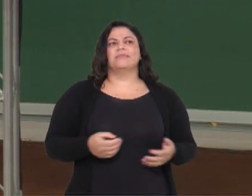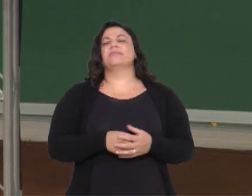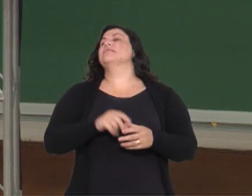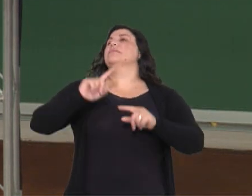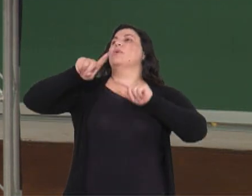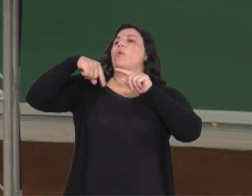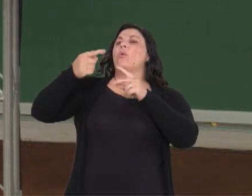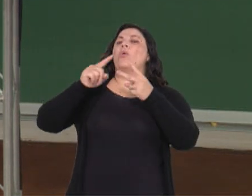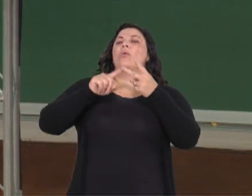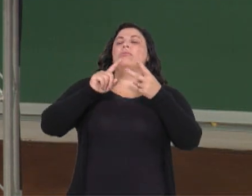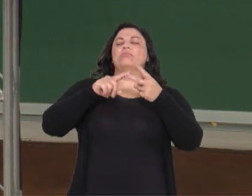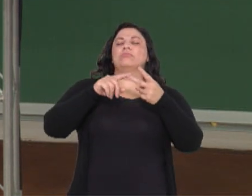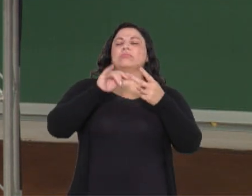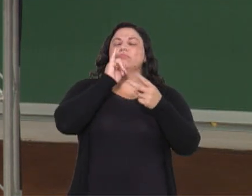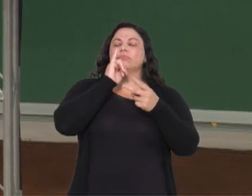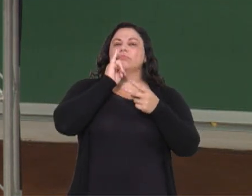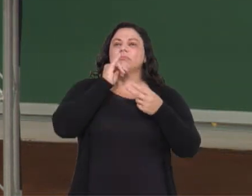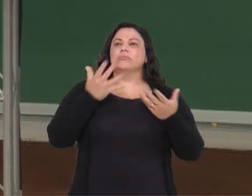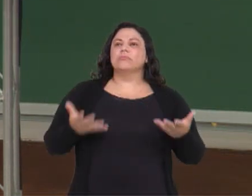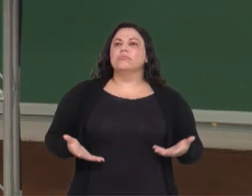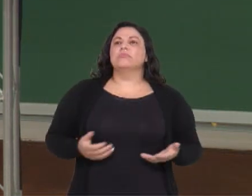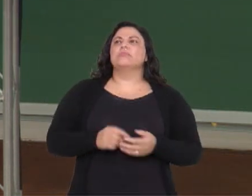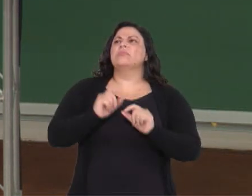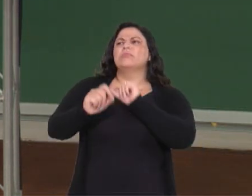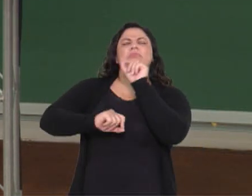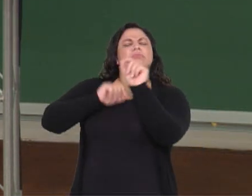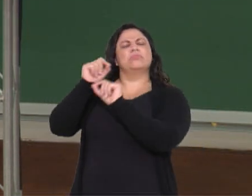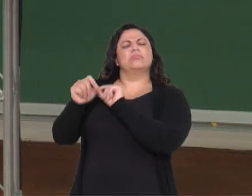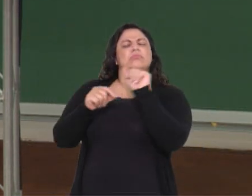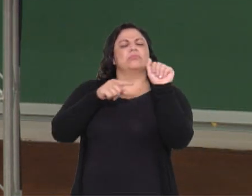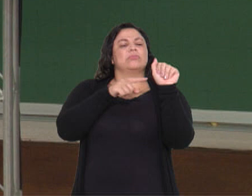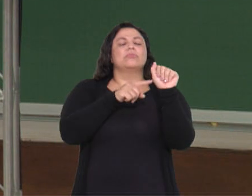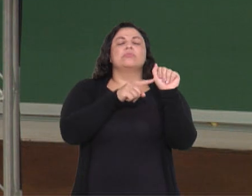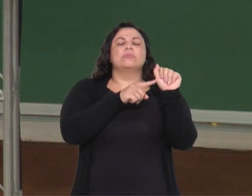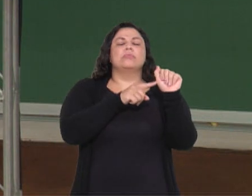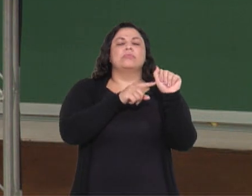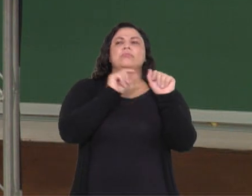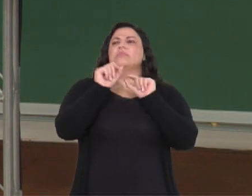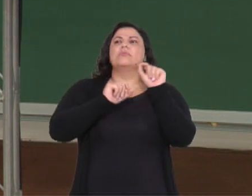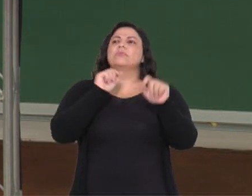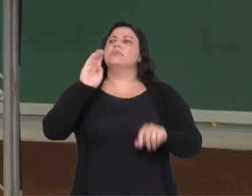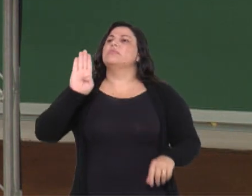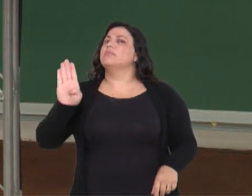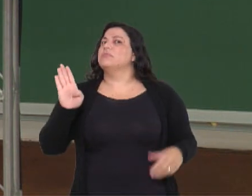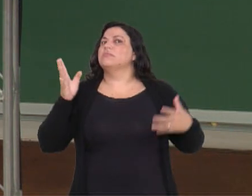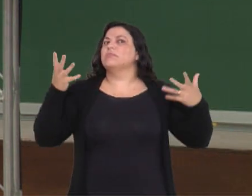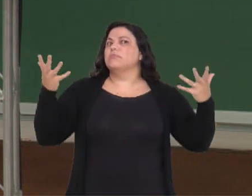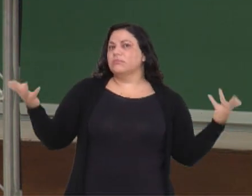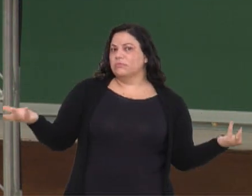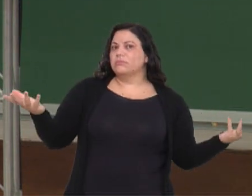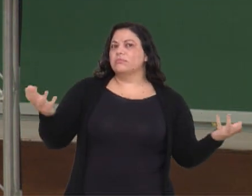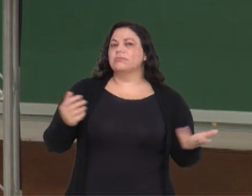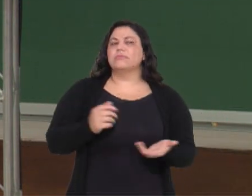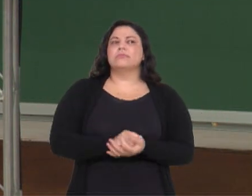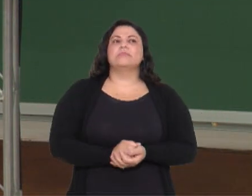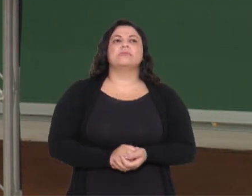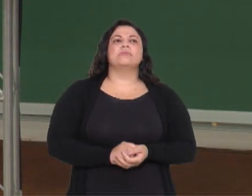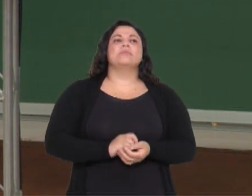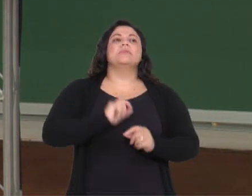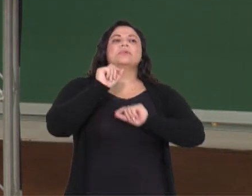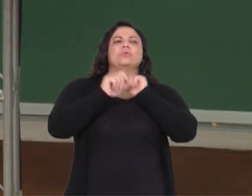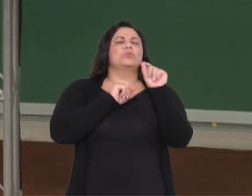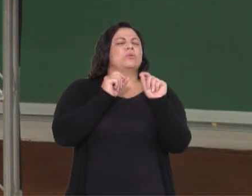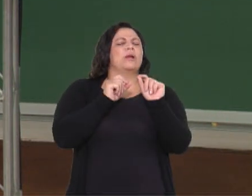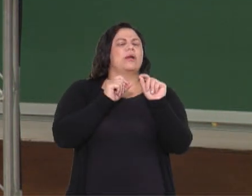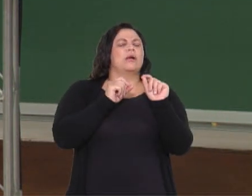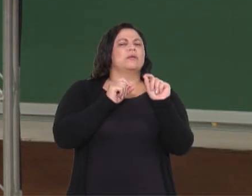também. Quem é o nosso A? Quem é o nosso B? Então, o nosso centro da circunferência, nosso A é negativo 4. Não